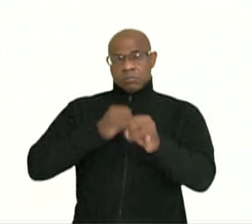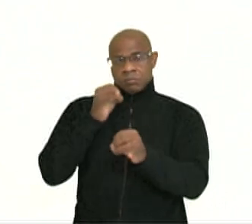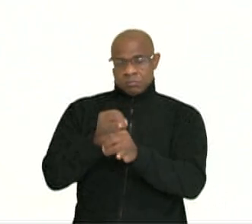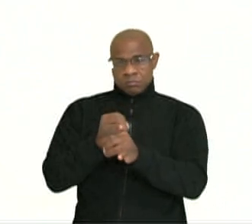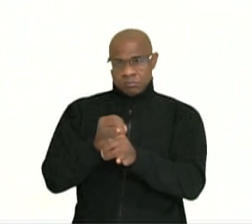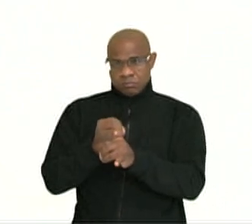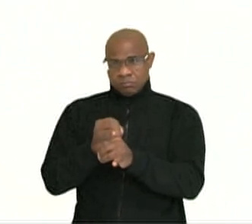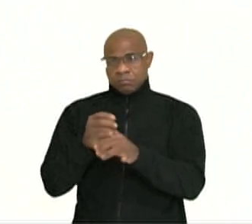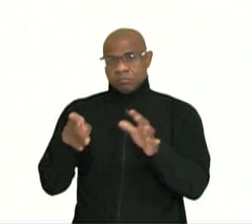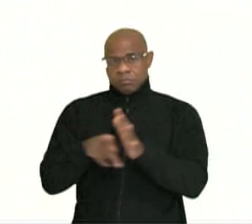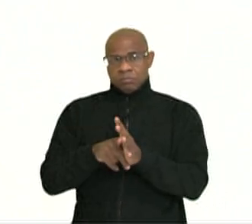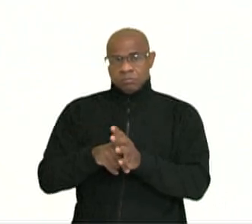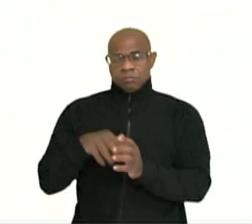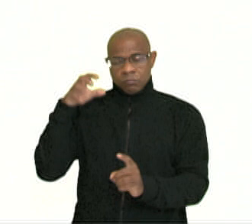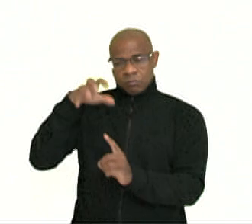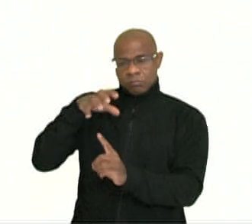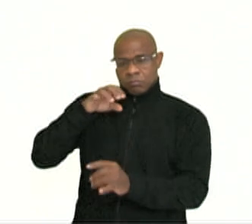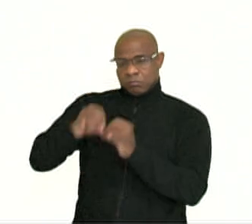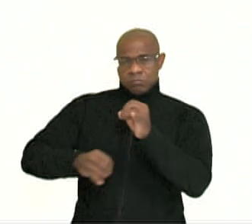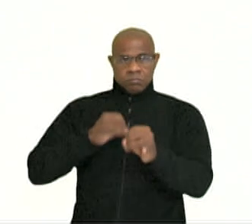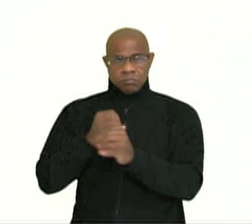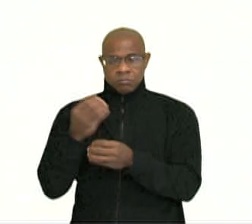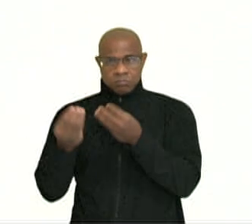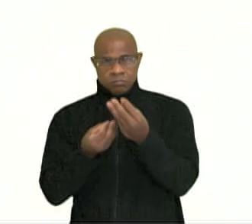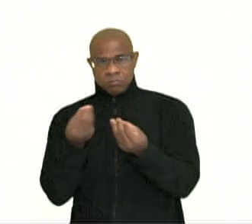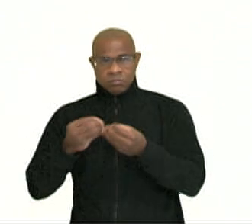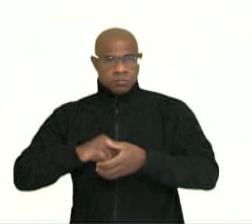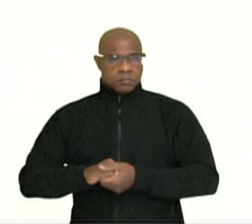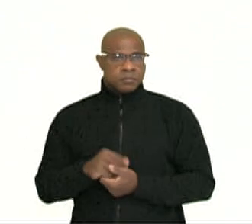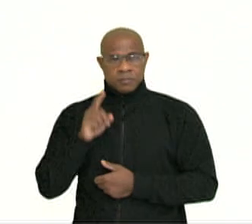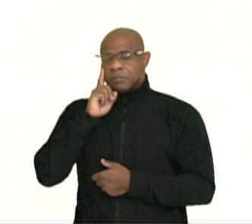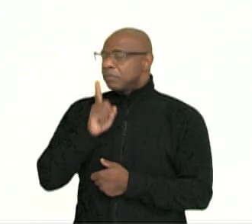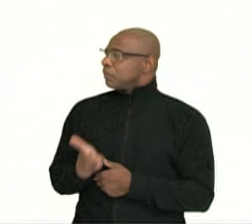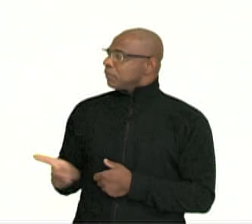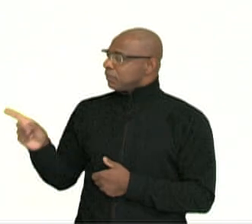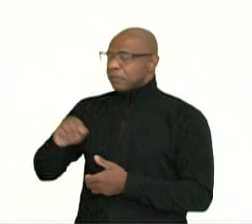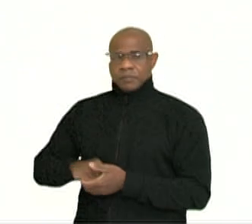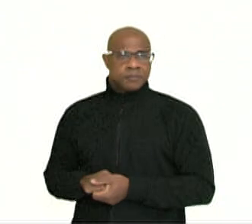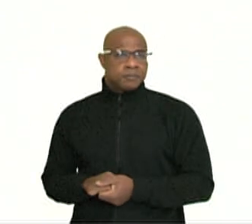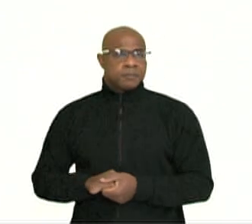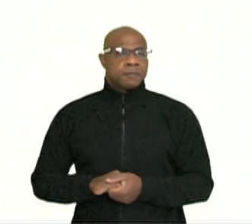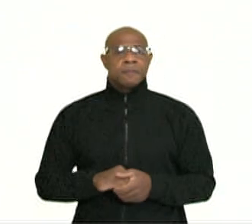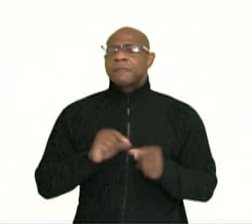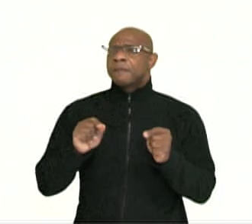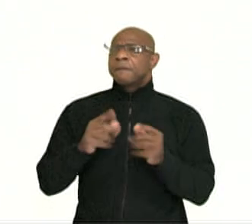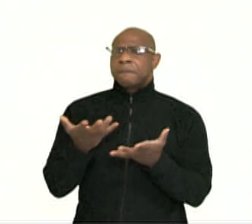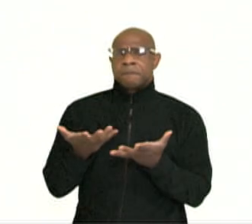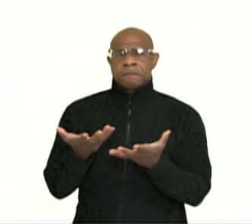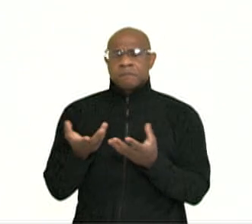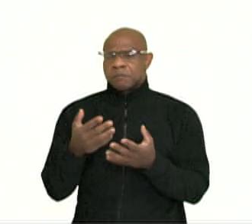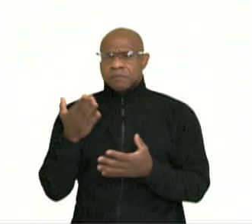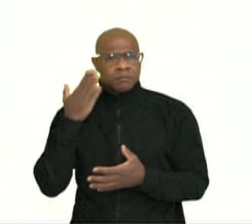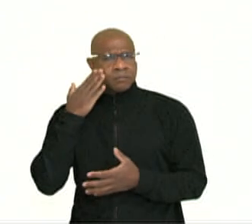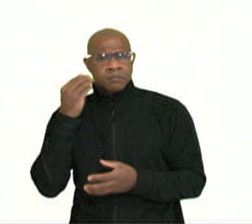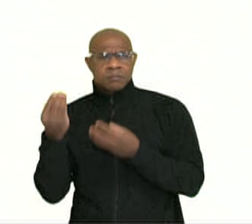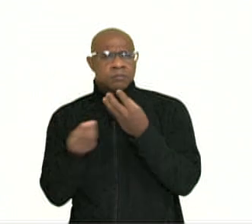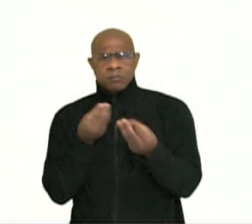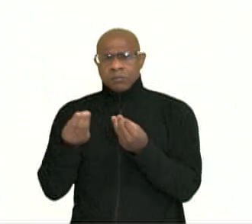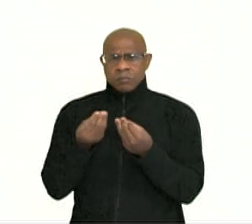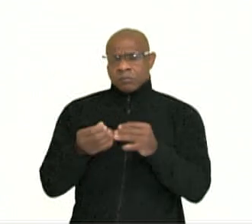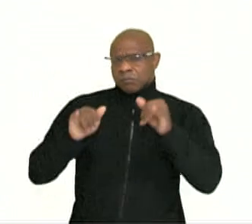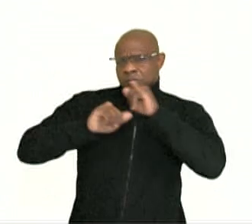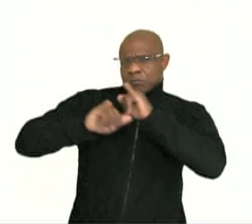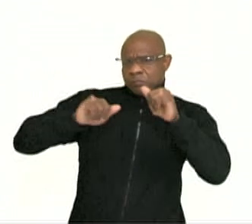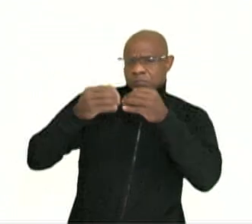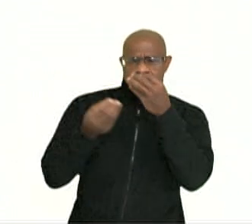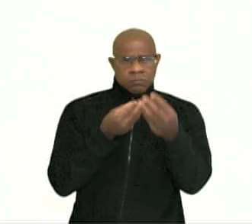que é isso, influenciador digital? Vamos lá? Você sabe quais são as formas de entretenimento na TV? Você lembra o nome deles